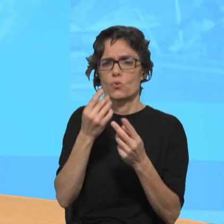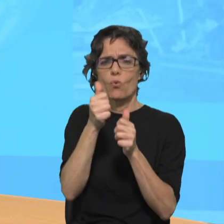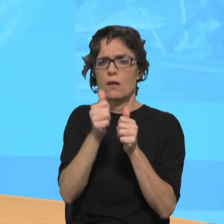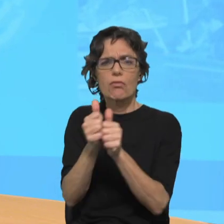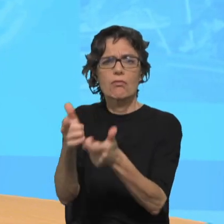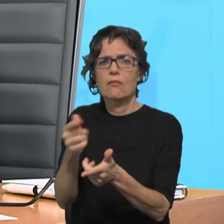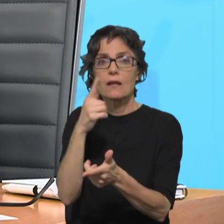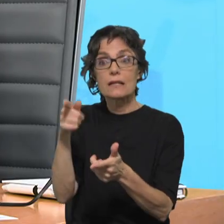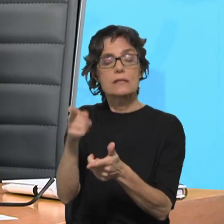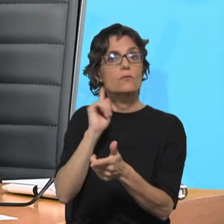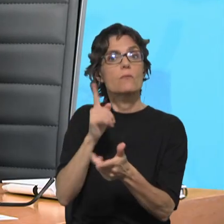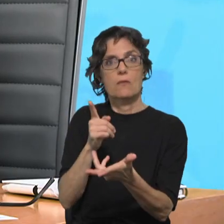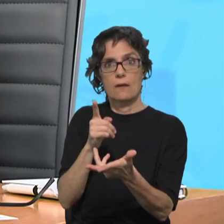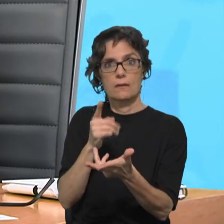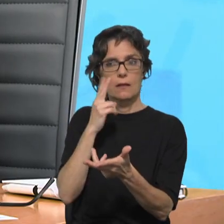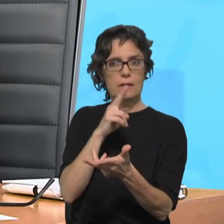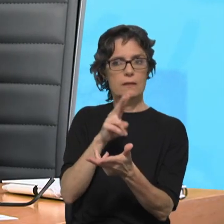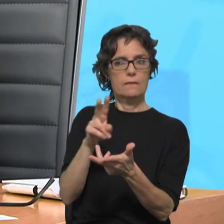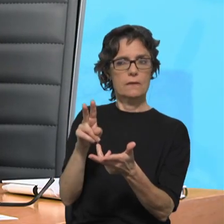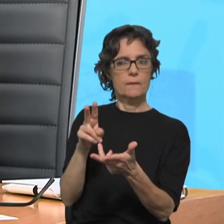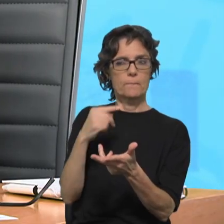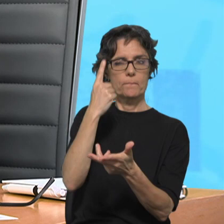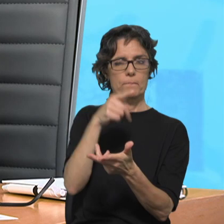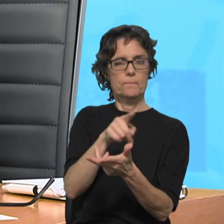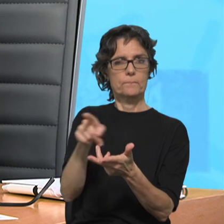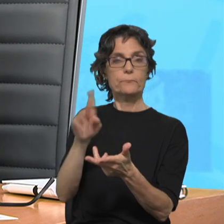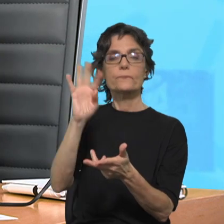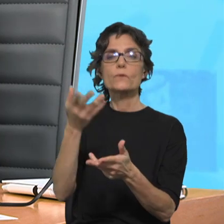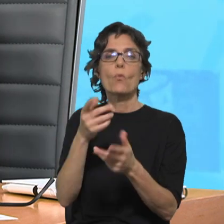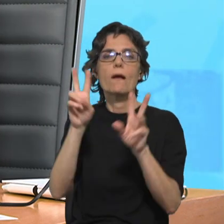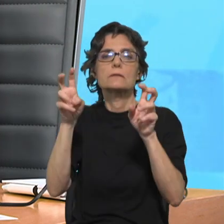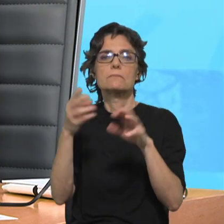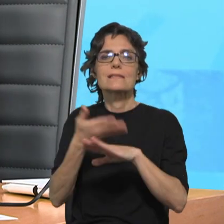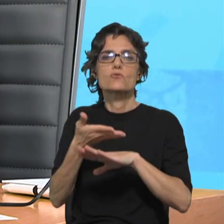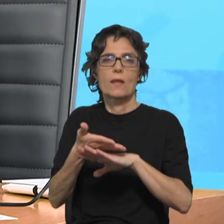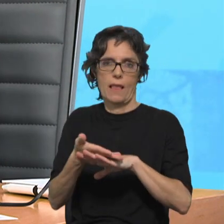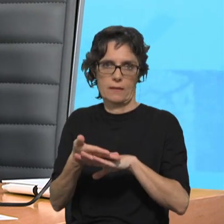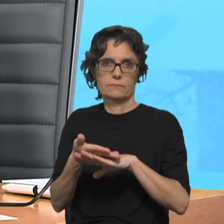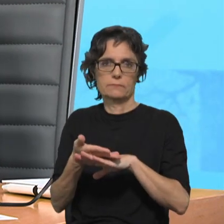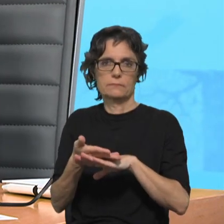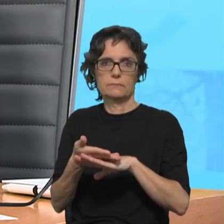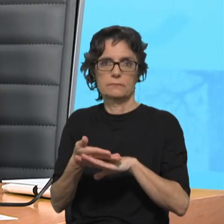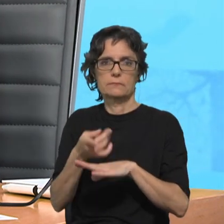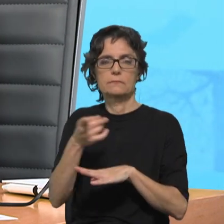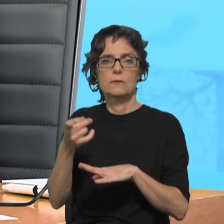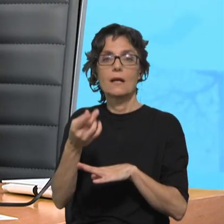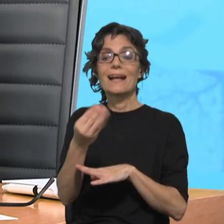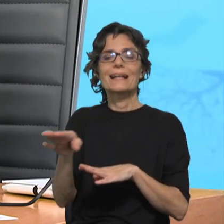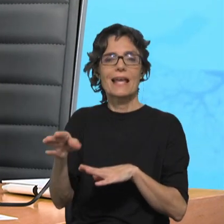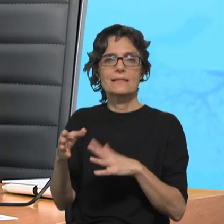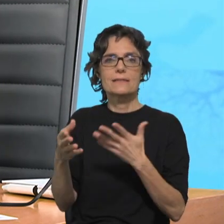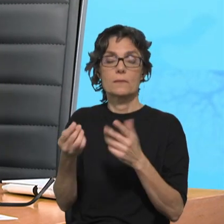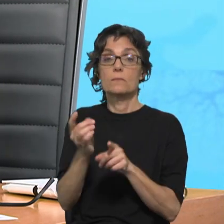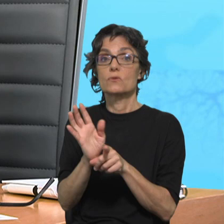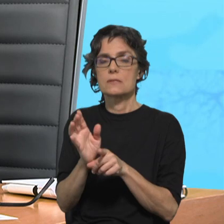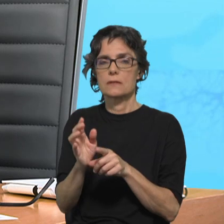são magníficos, porque quando a questão da sexualidade está muito exacerbada, ou quando a criança não quer estar